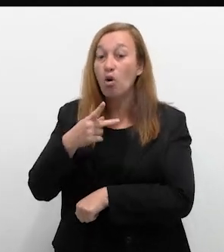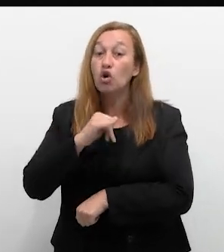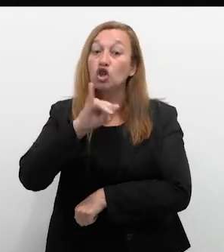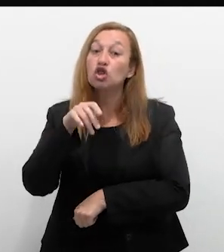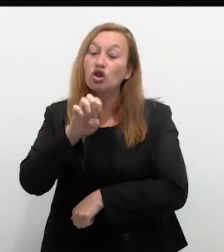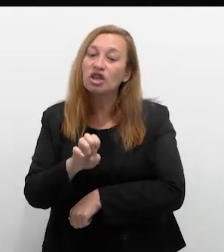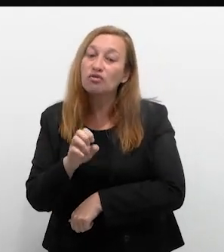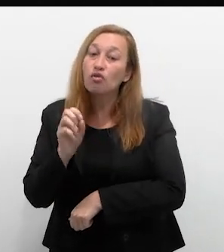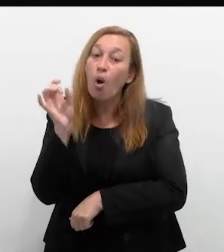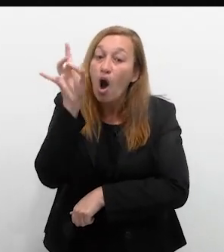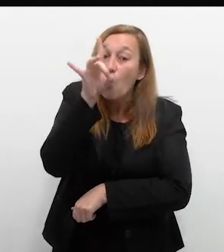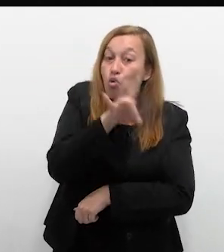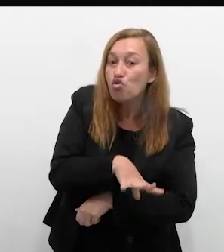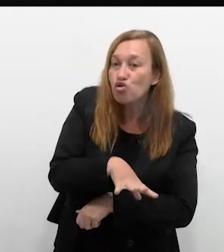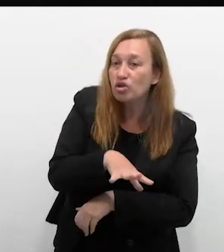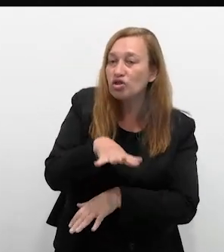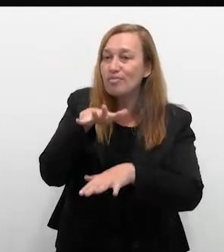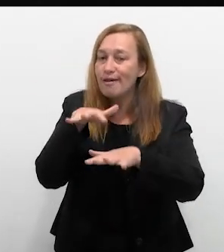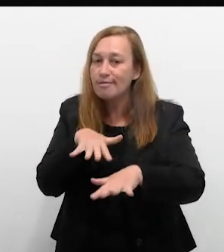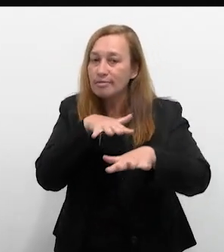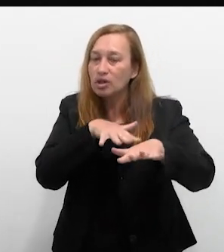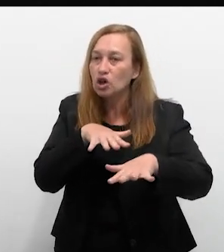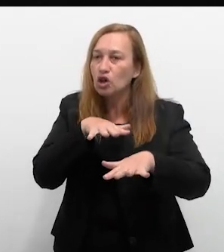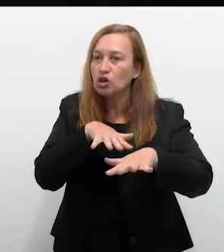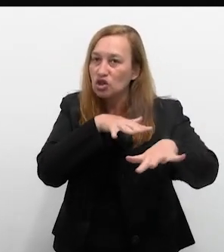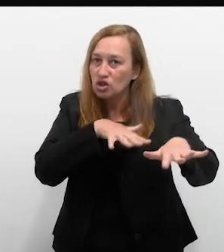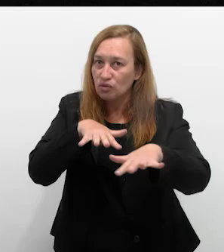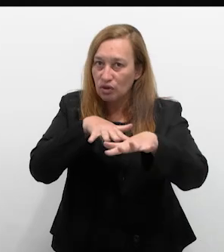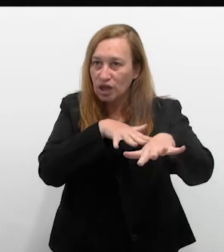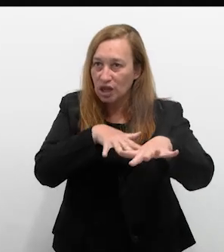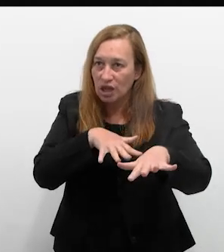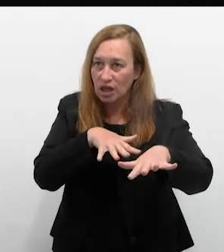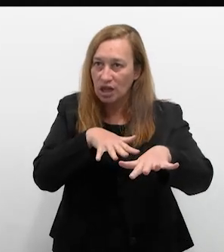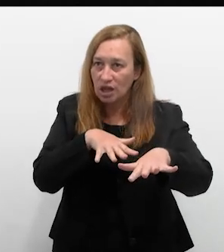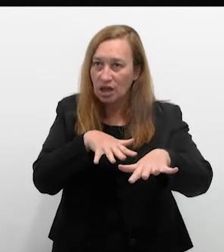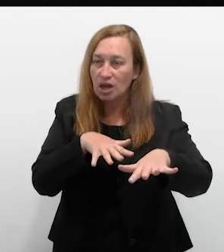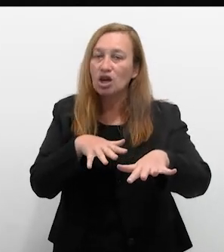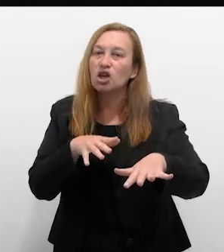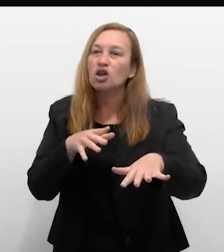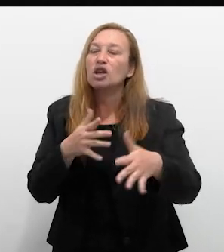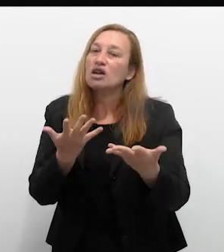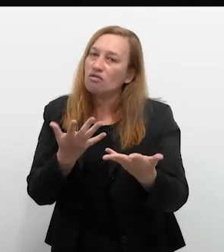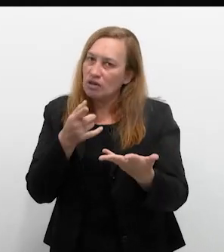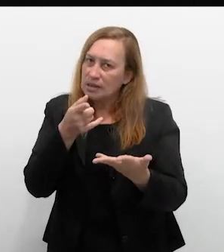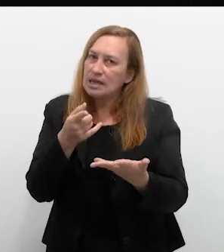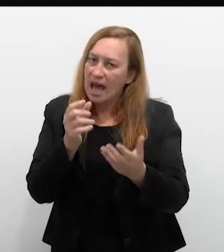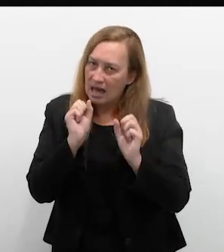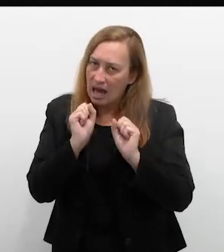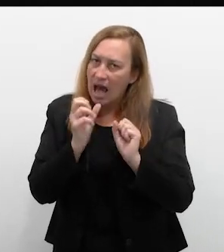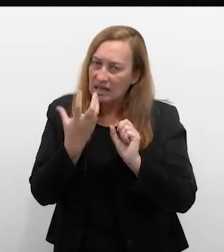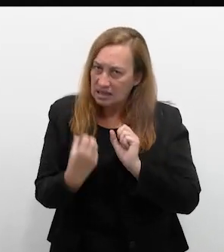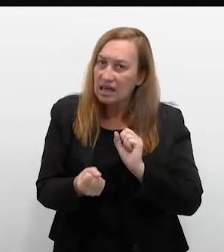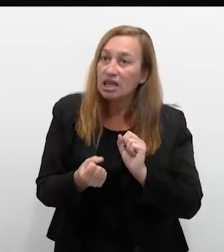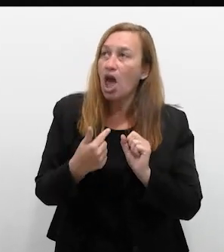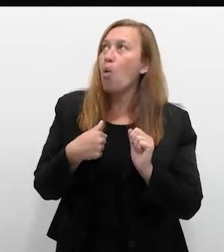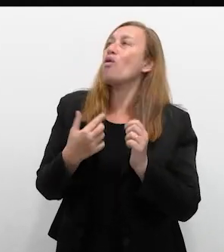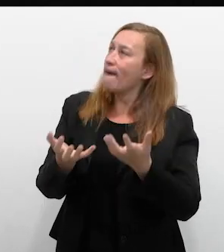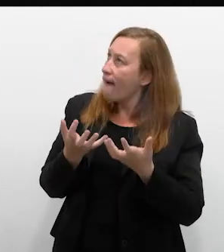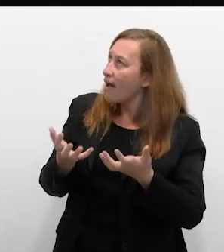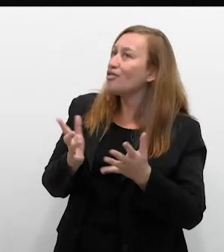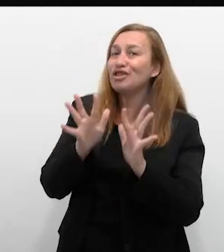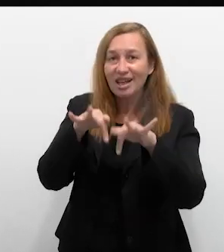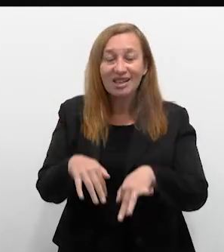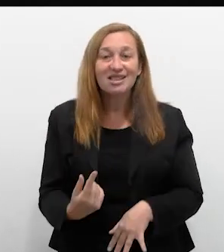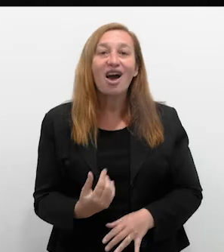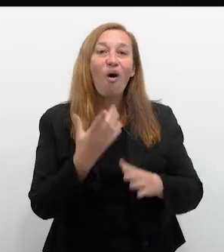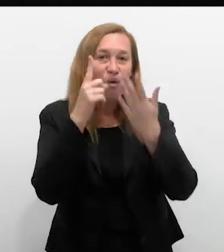e falou, Jorge, se o Salgueiro for a última escola de algum dos dias, você topa? Eu falei, mas é claro que eu topo, né? É um prazer poder